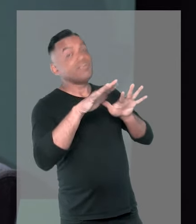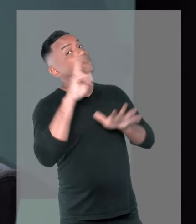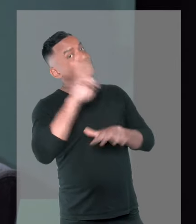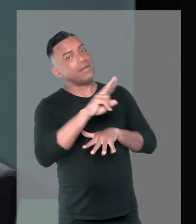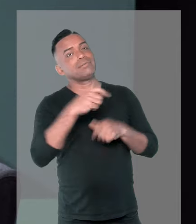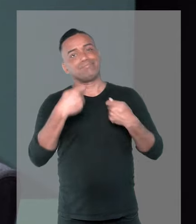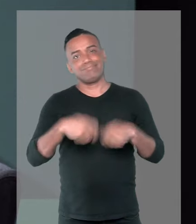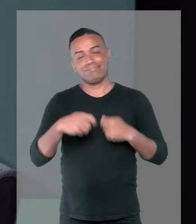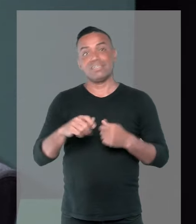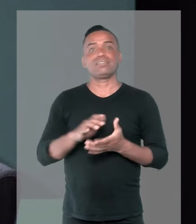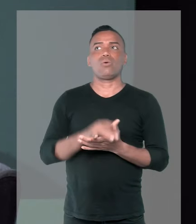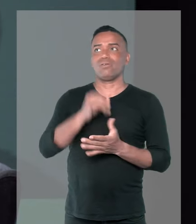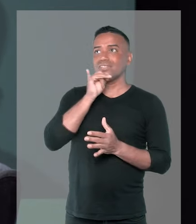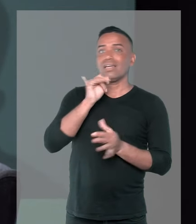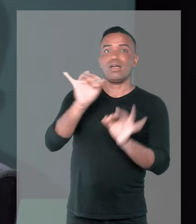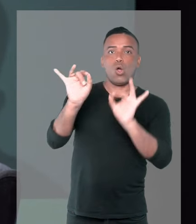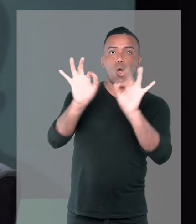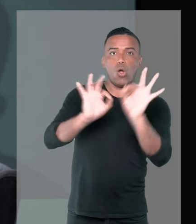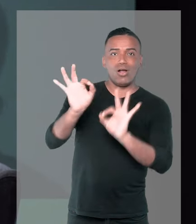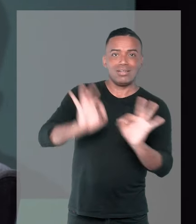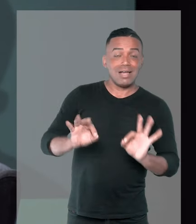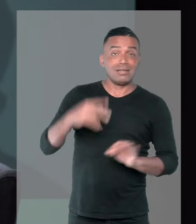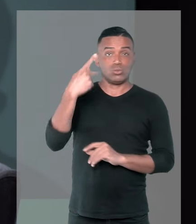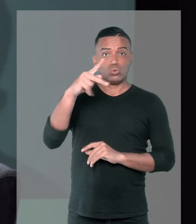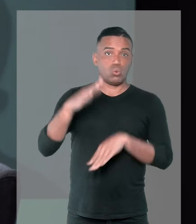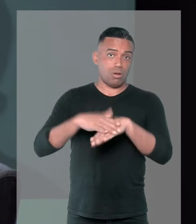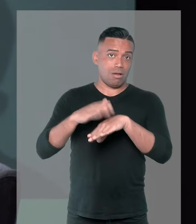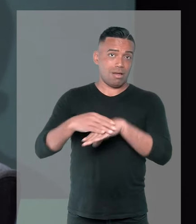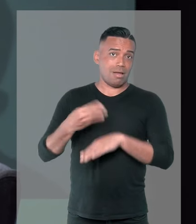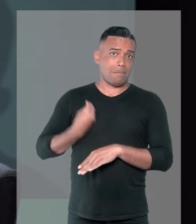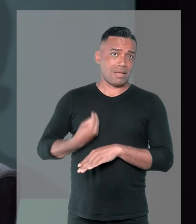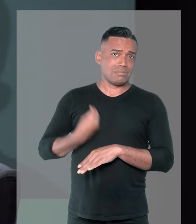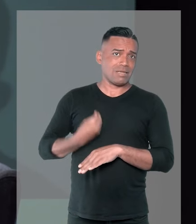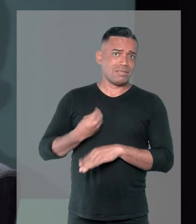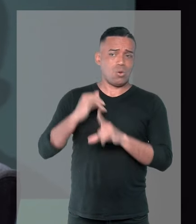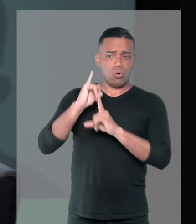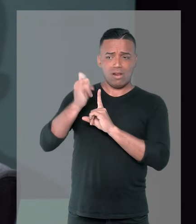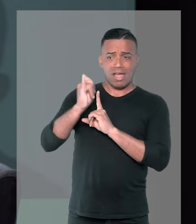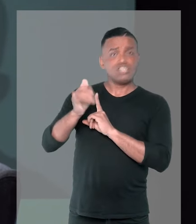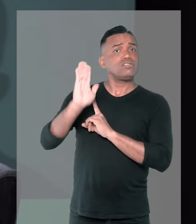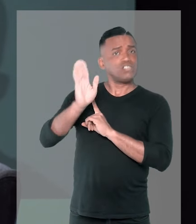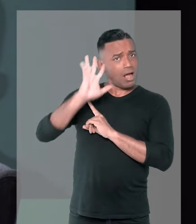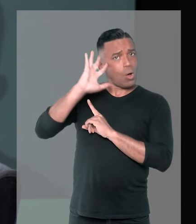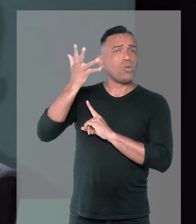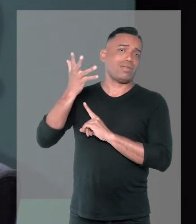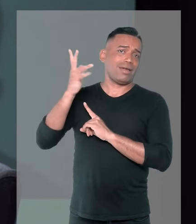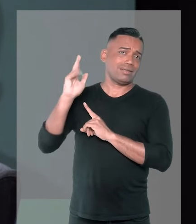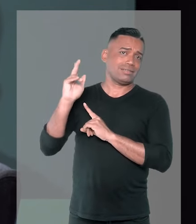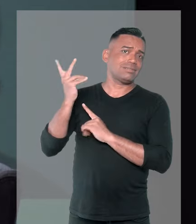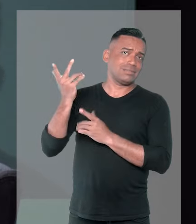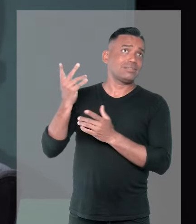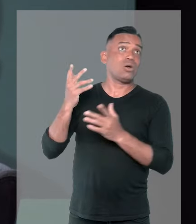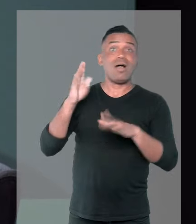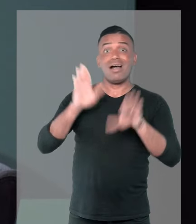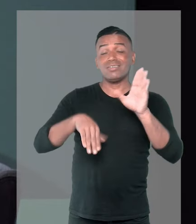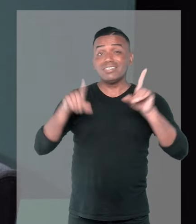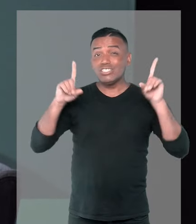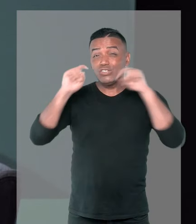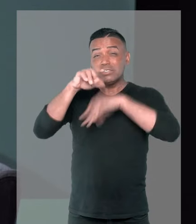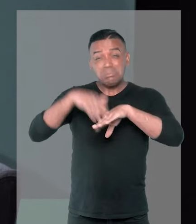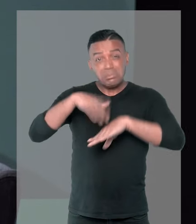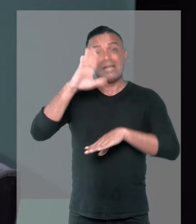você orquestrar a sua participação numa narrativa existente que às vezes é muito mais difícil mas pode